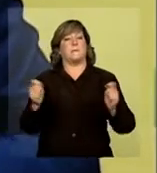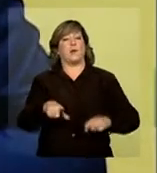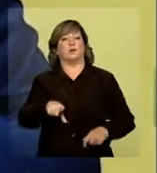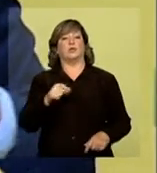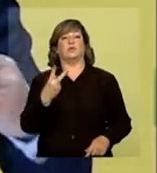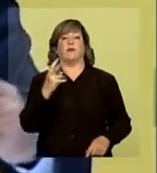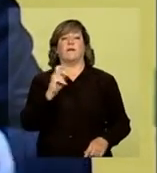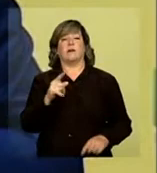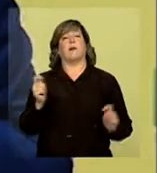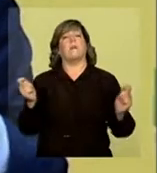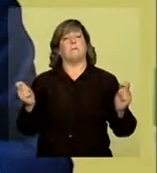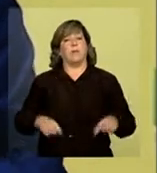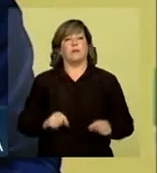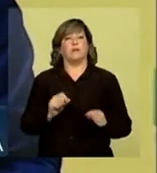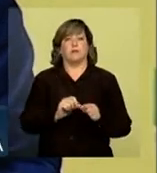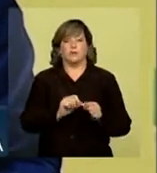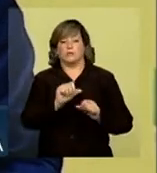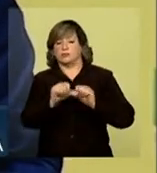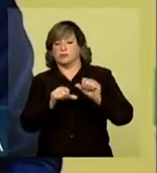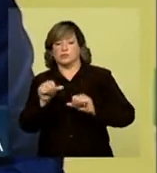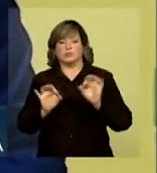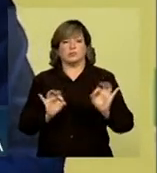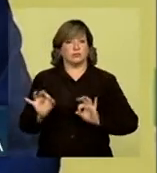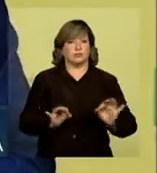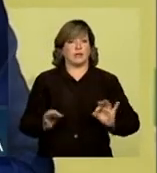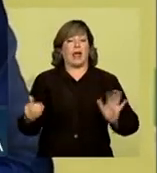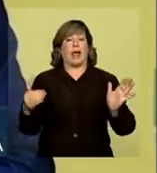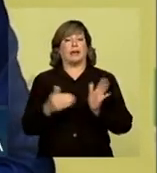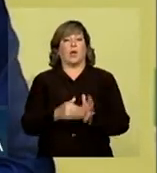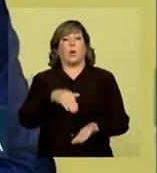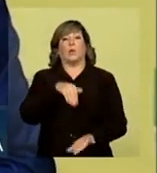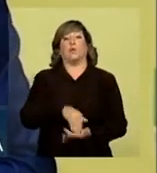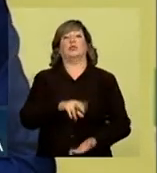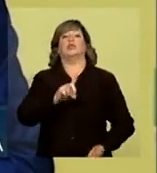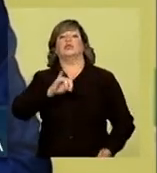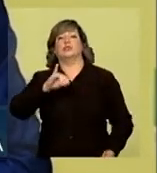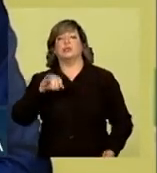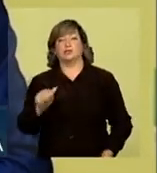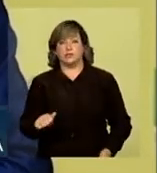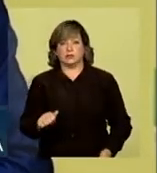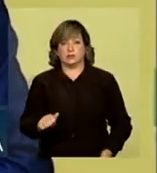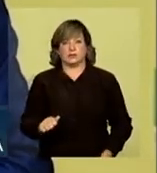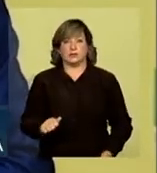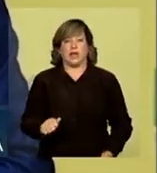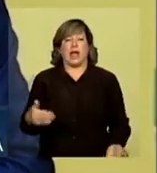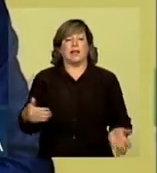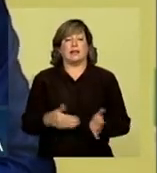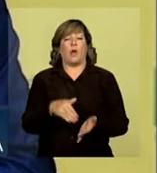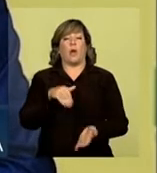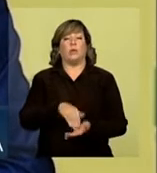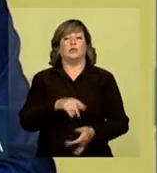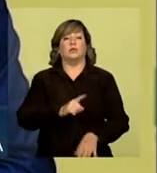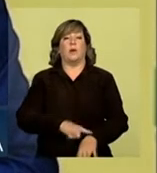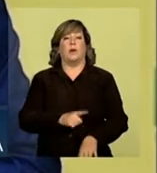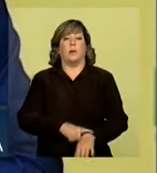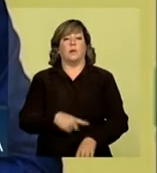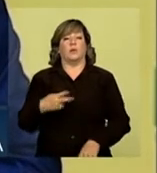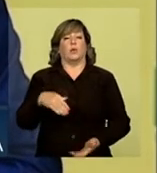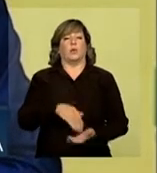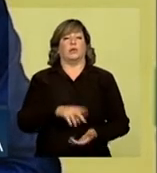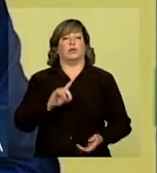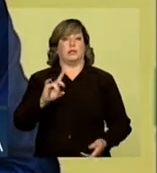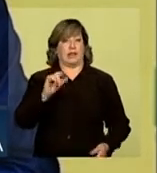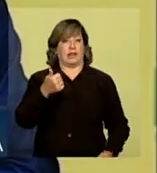e ele pode fazendo a sua estratégia até o último dia até o último momento do último dia